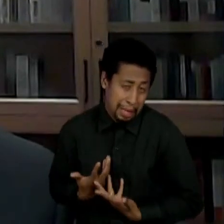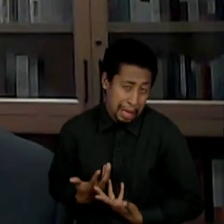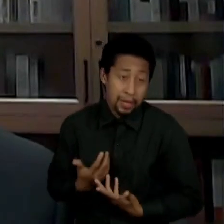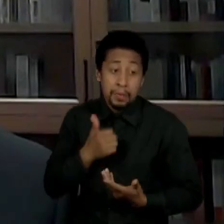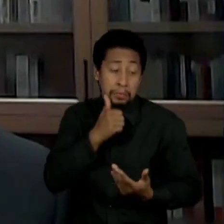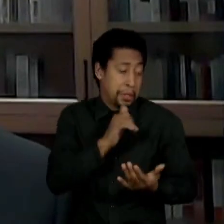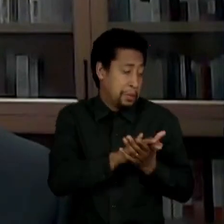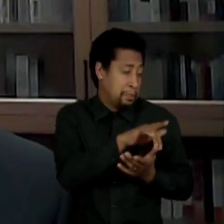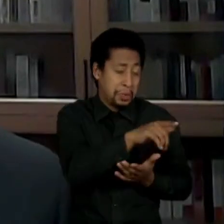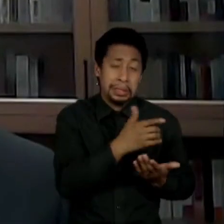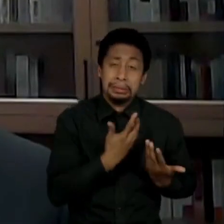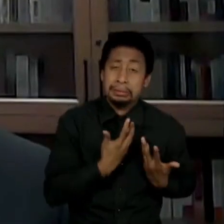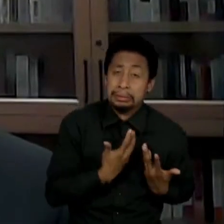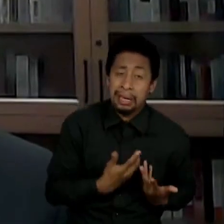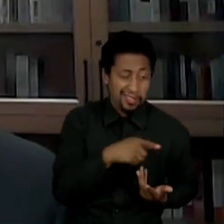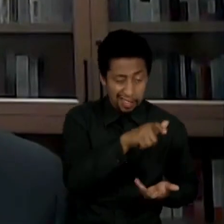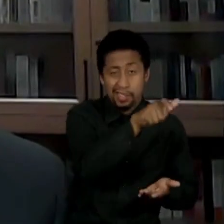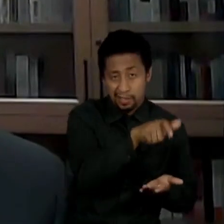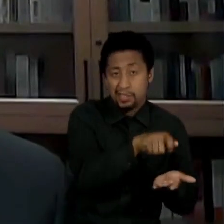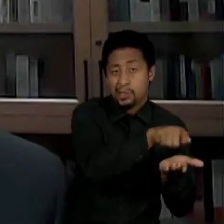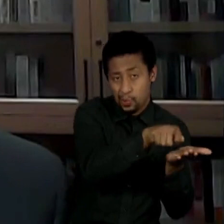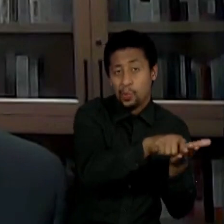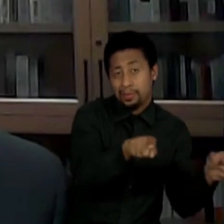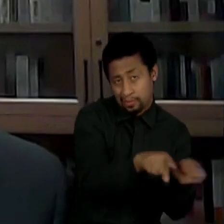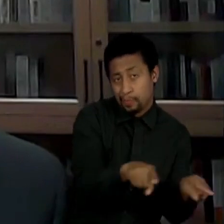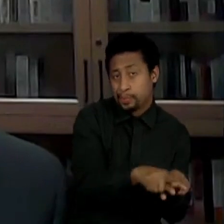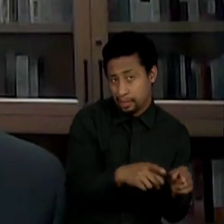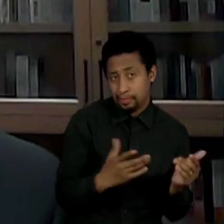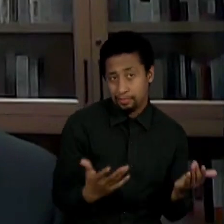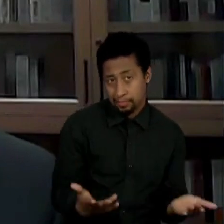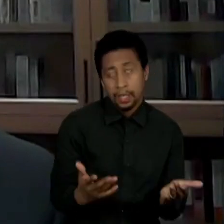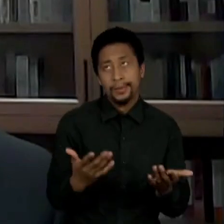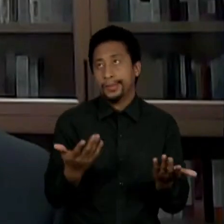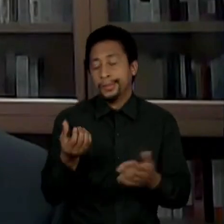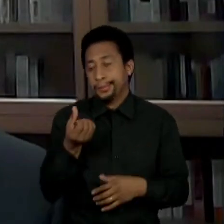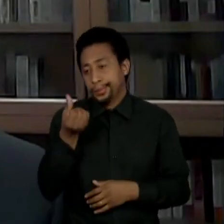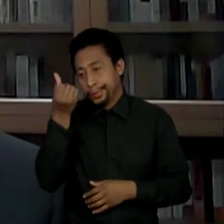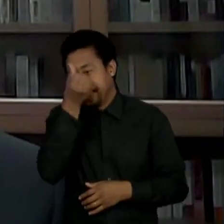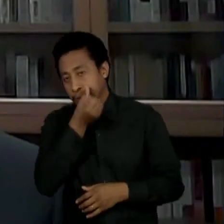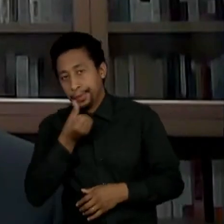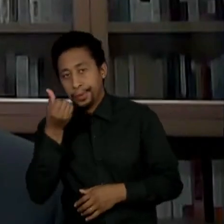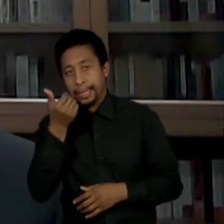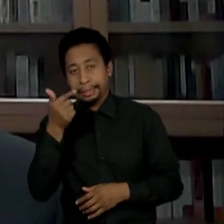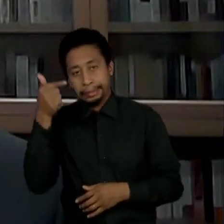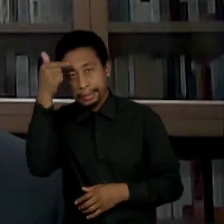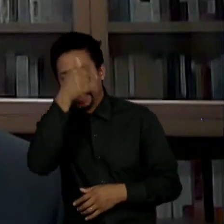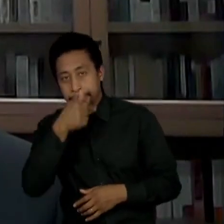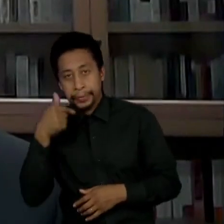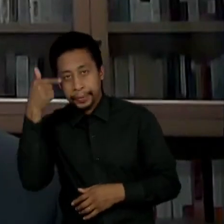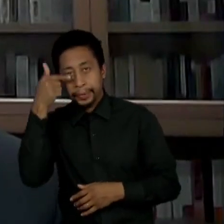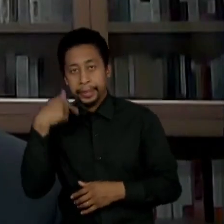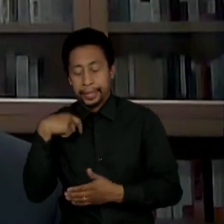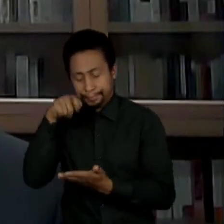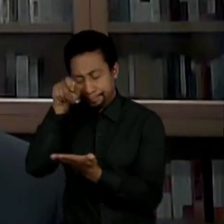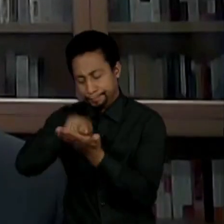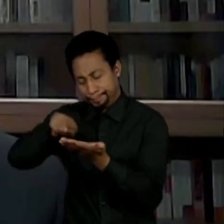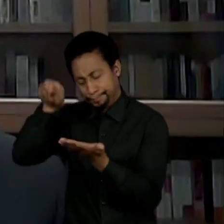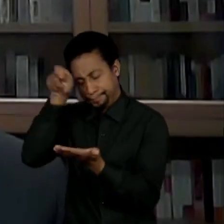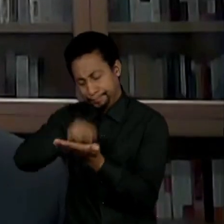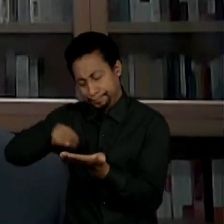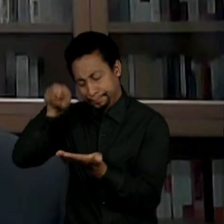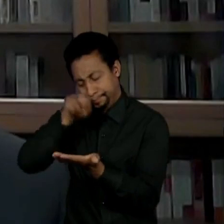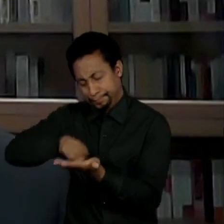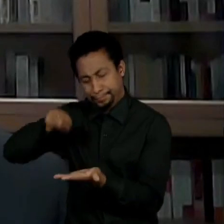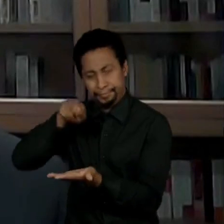e eu, ela era também um escritor. Nós trabalhamos seis ou sete horas a dia writing